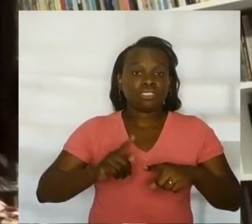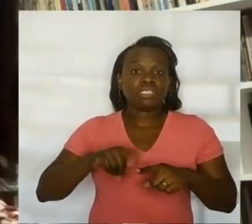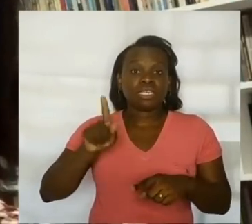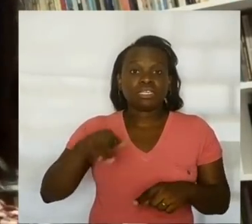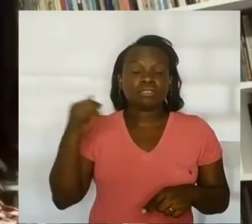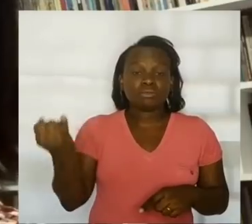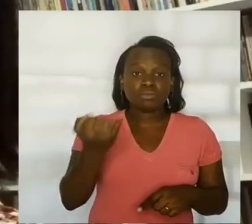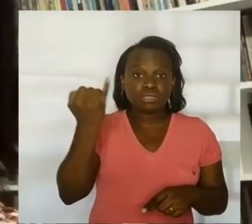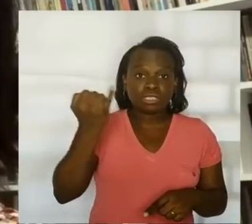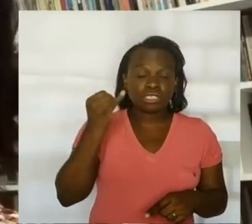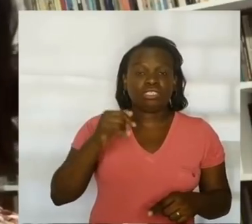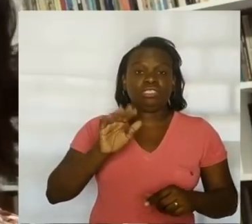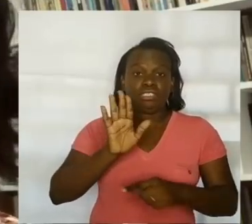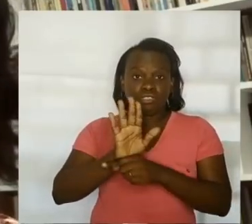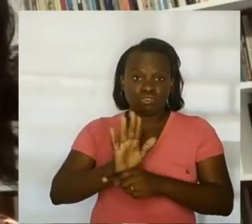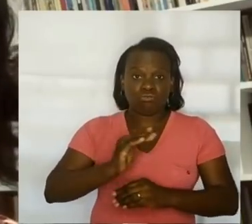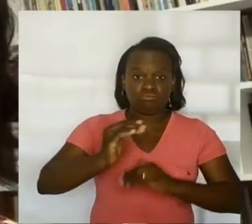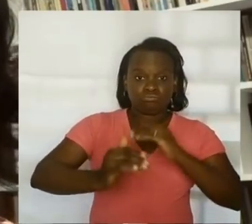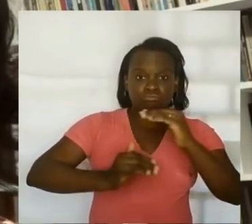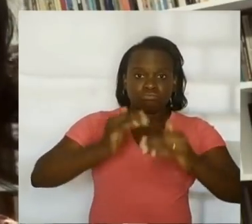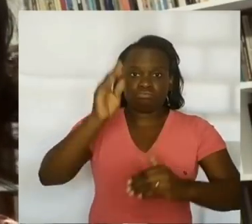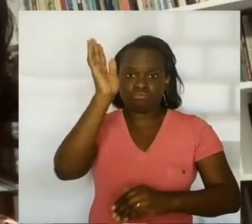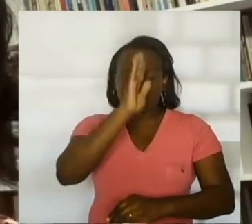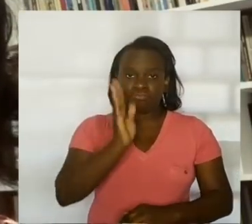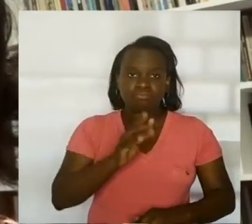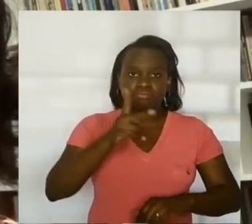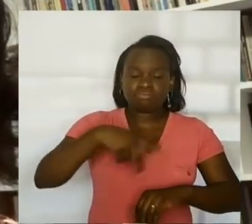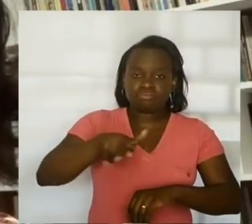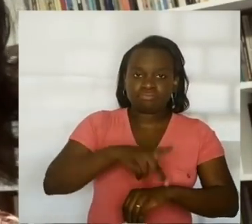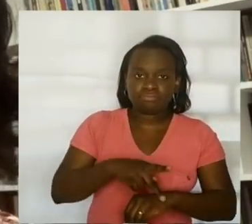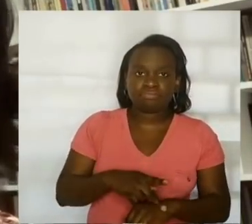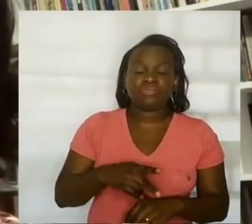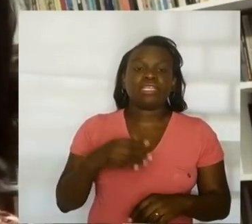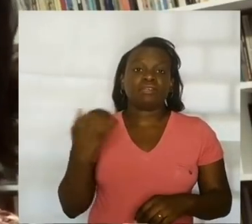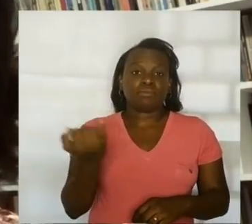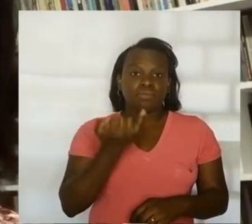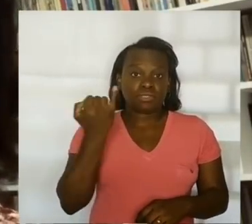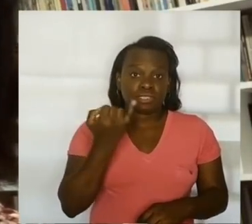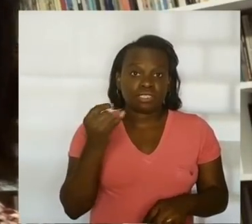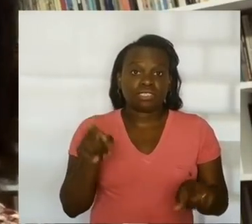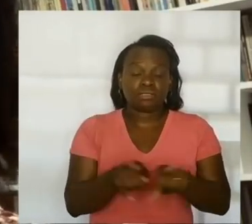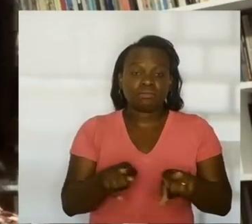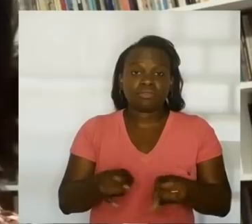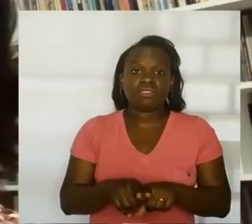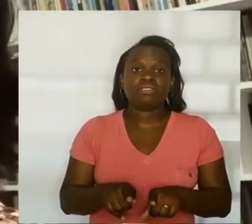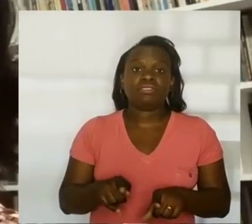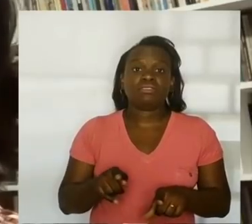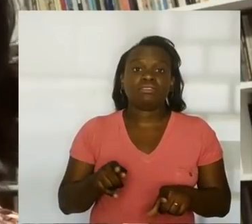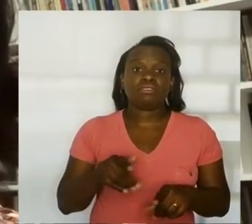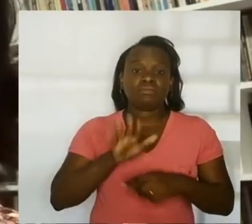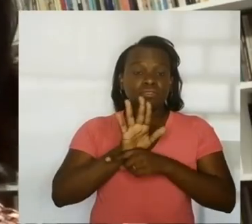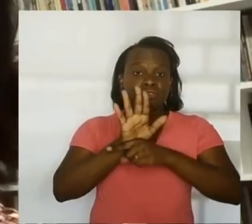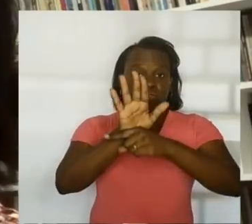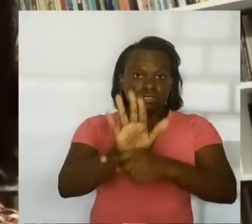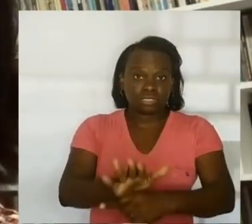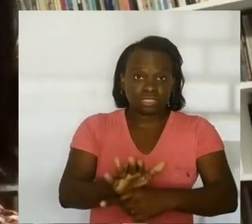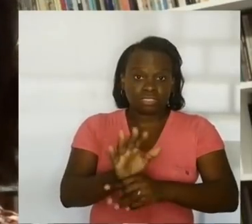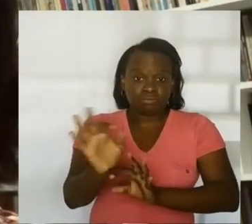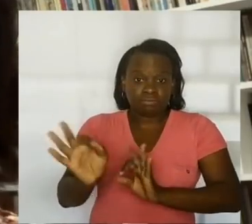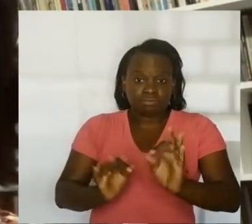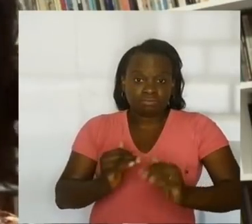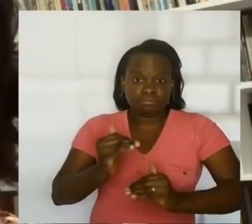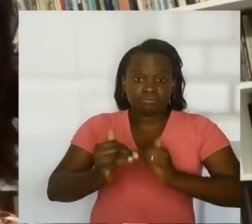ela é fundamental para um processo de construção de uma nação. Ela é fundamental para ajudar